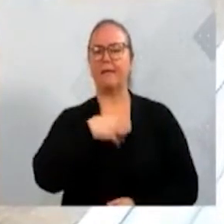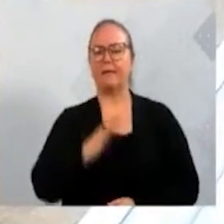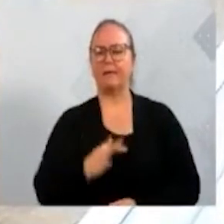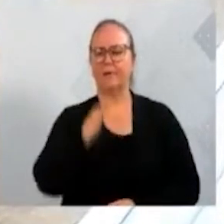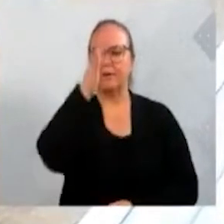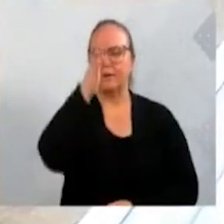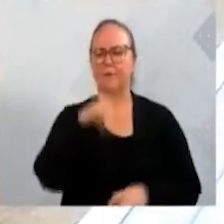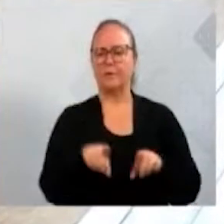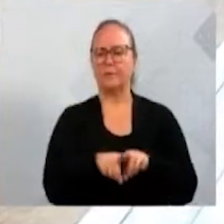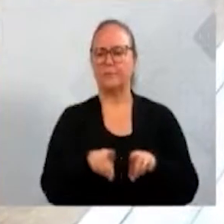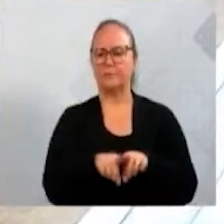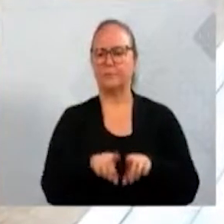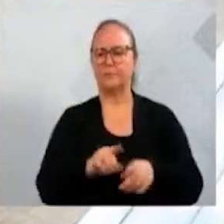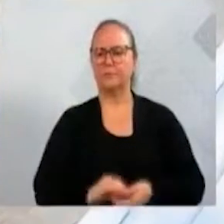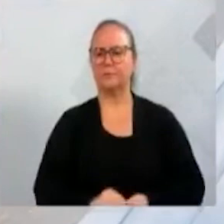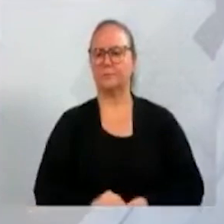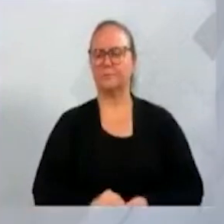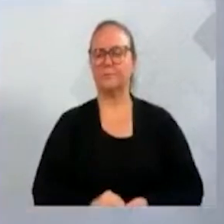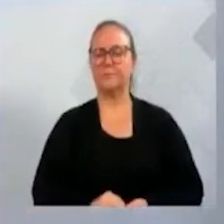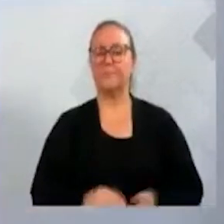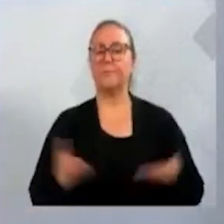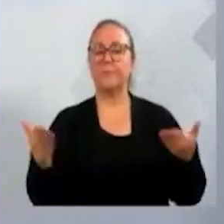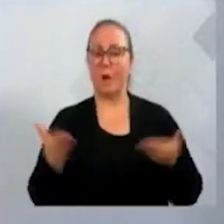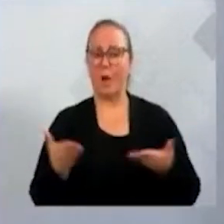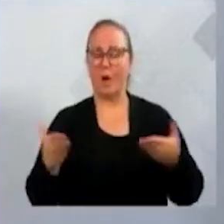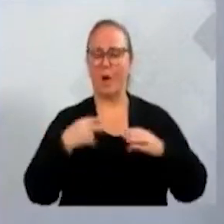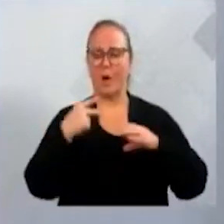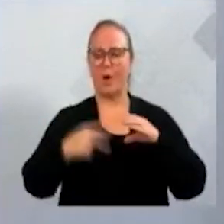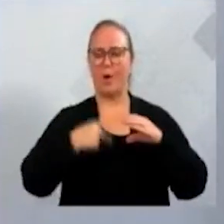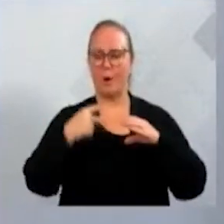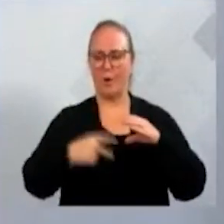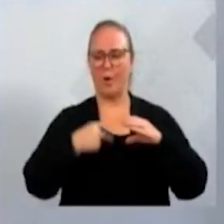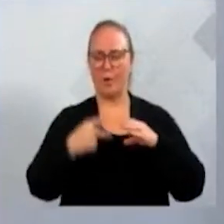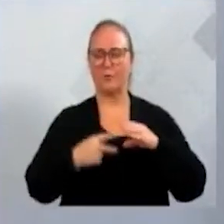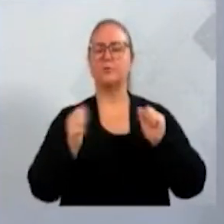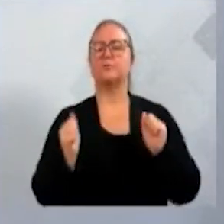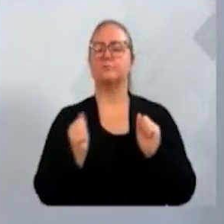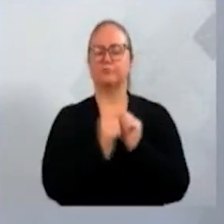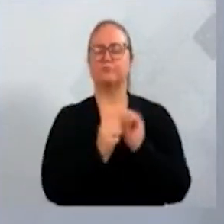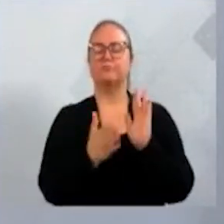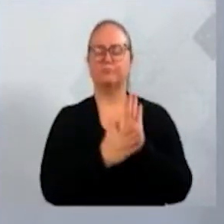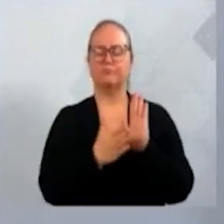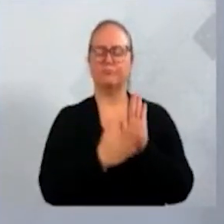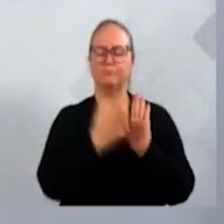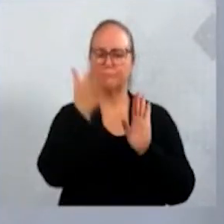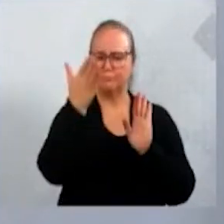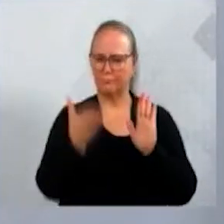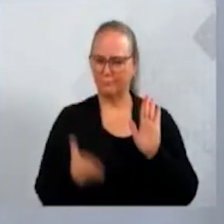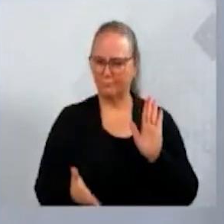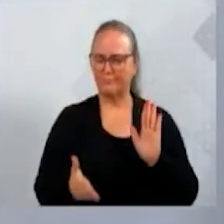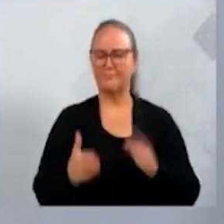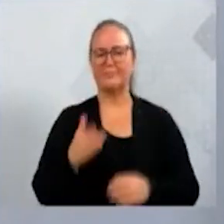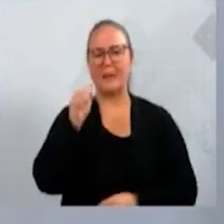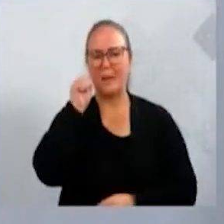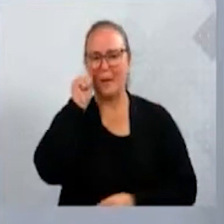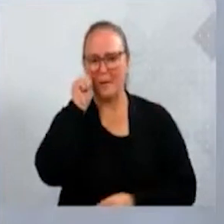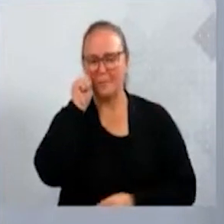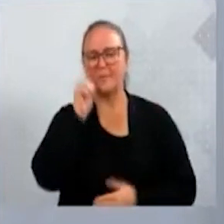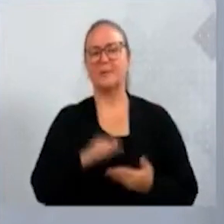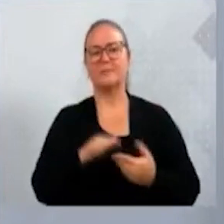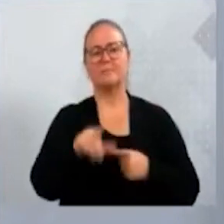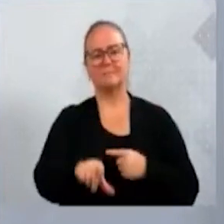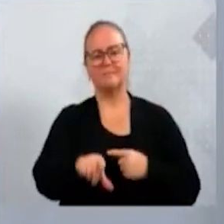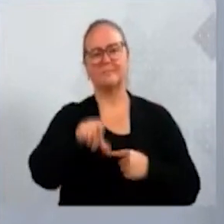futuro hoje a câmara de Blumenau através da proposição do presidente vereadora Almir Vieira escolher